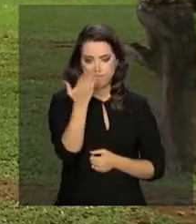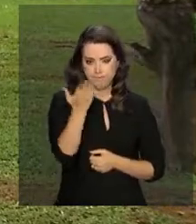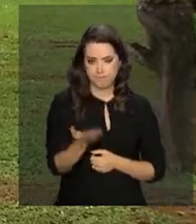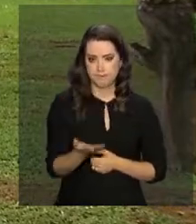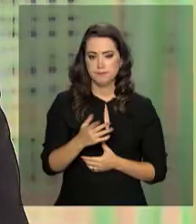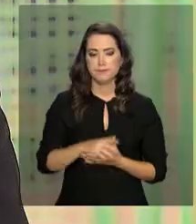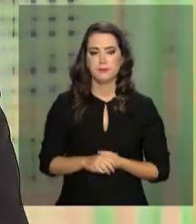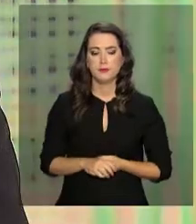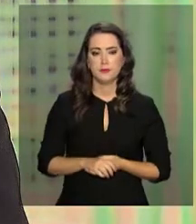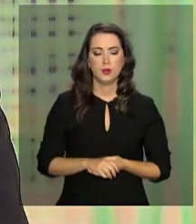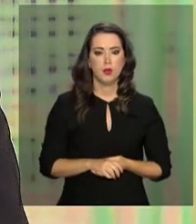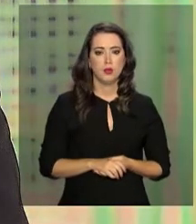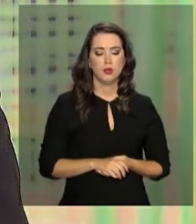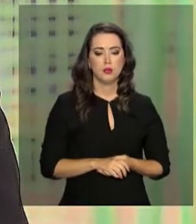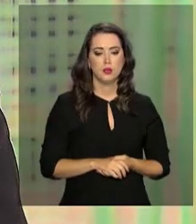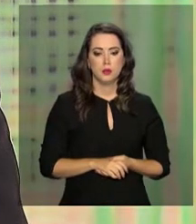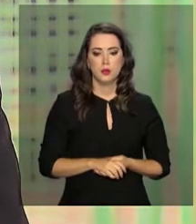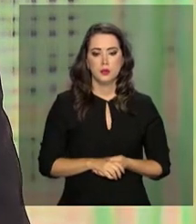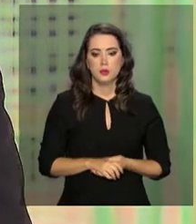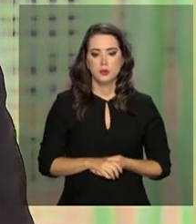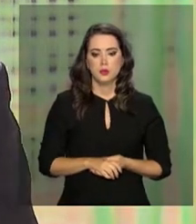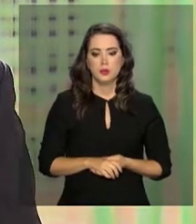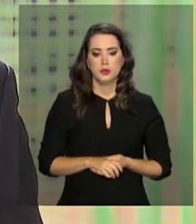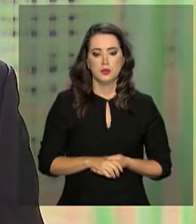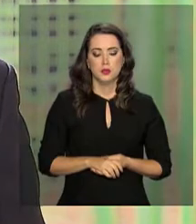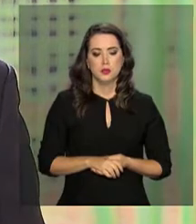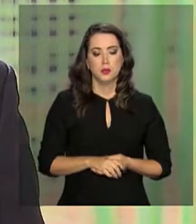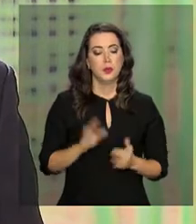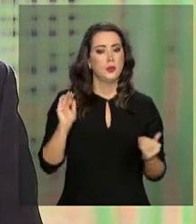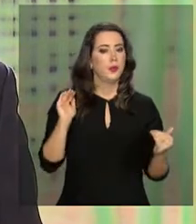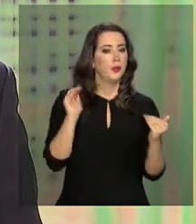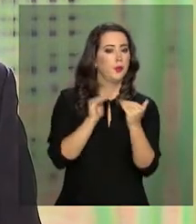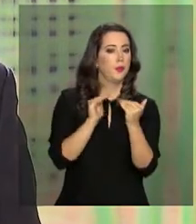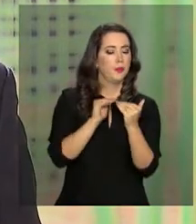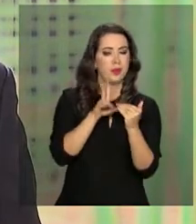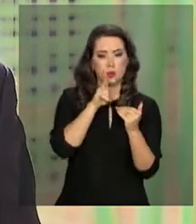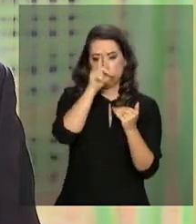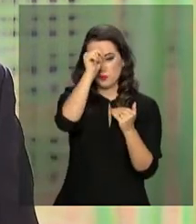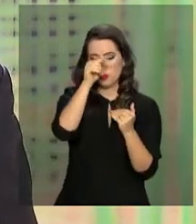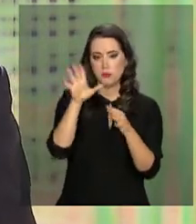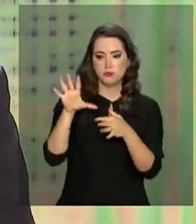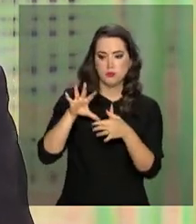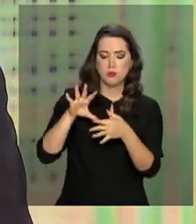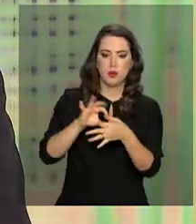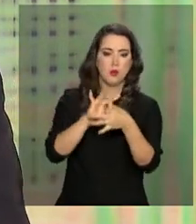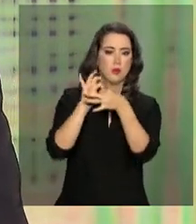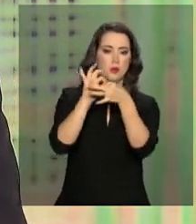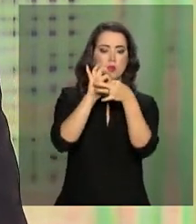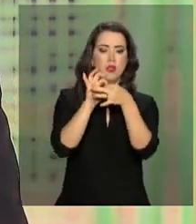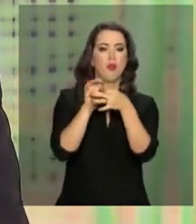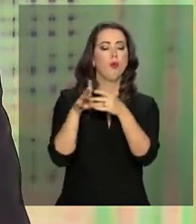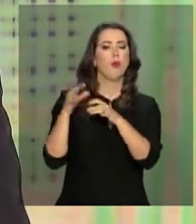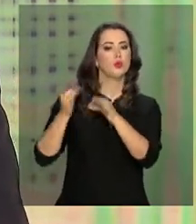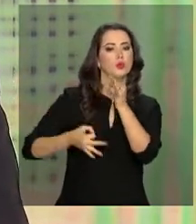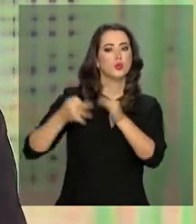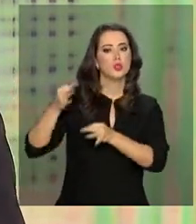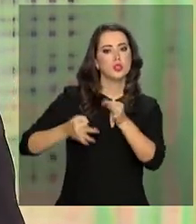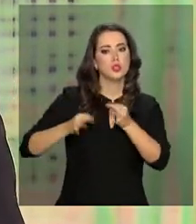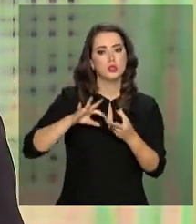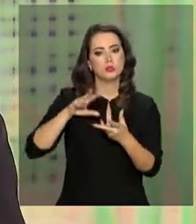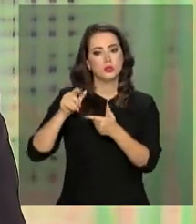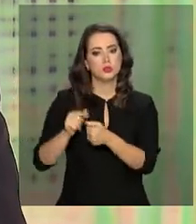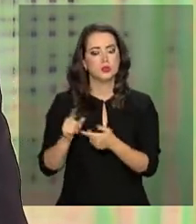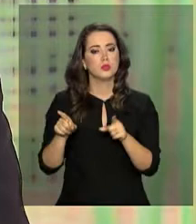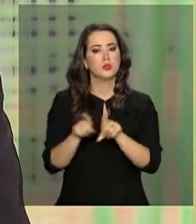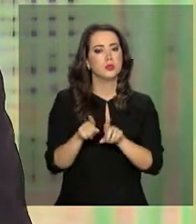indicação o objetivo é fortalecer a cooperação jurídica internacional fortaleceu o